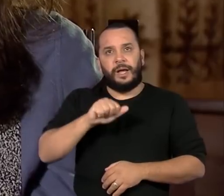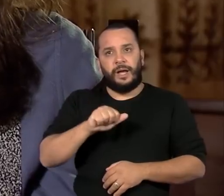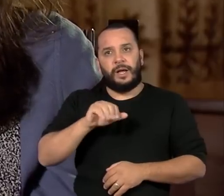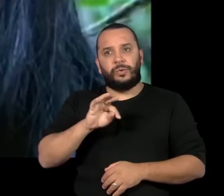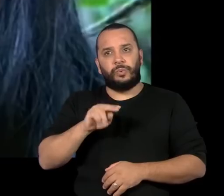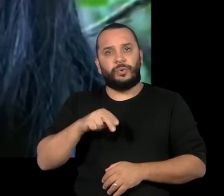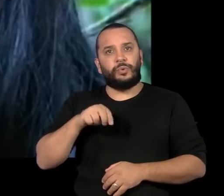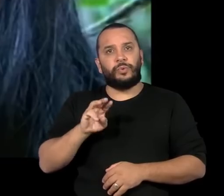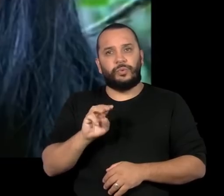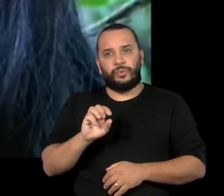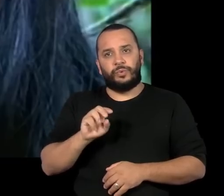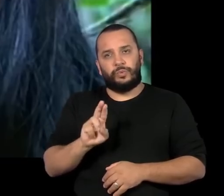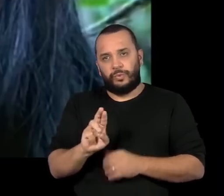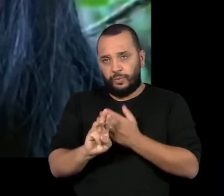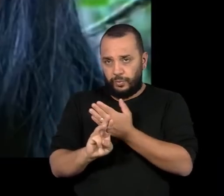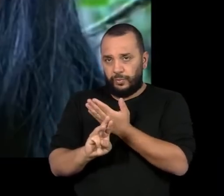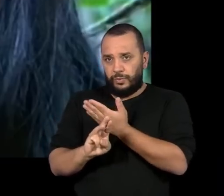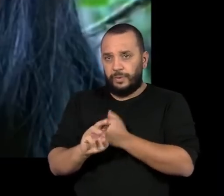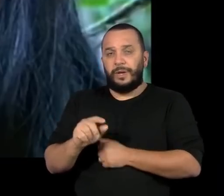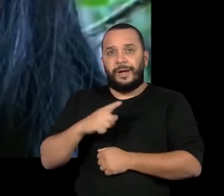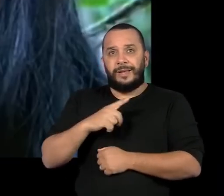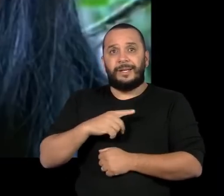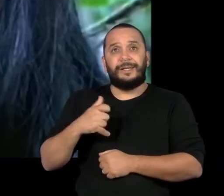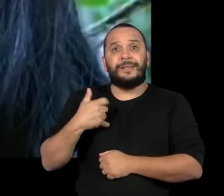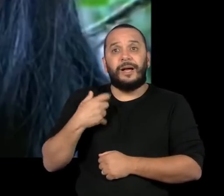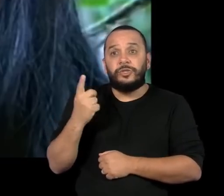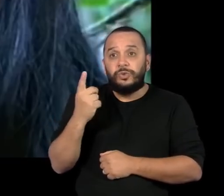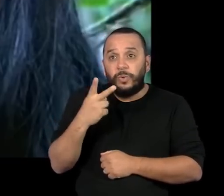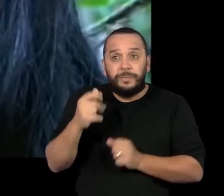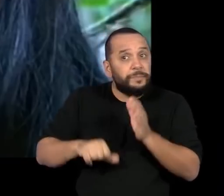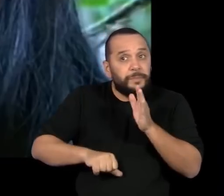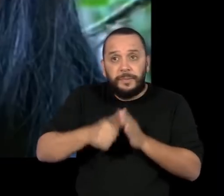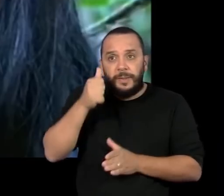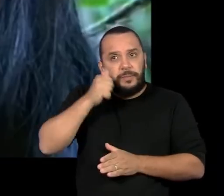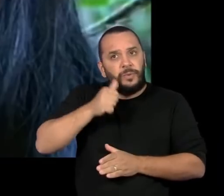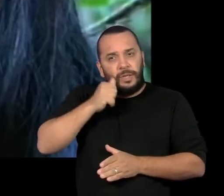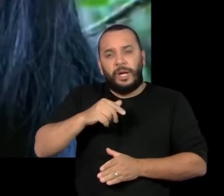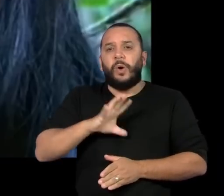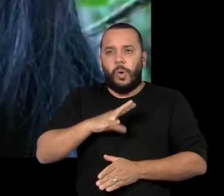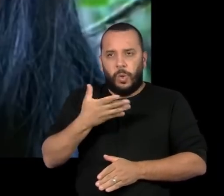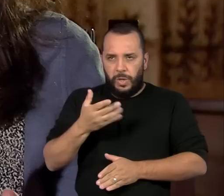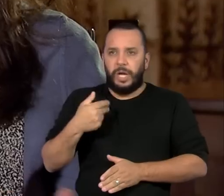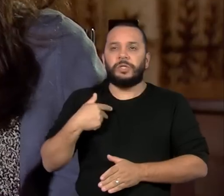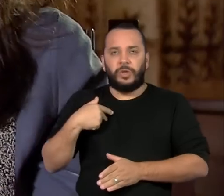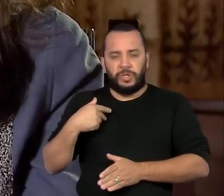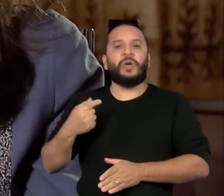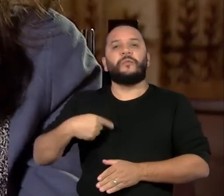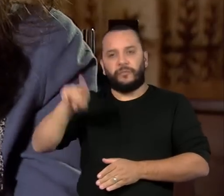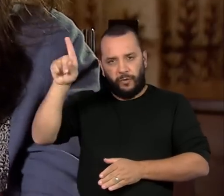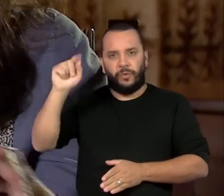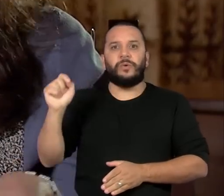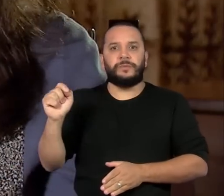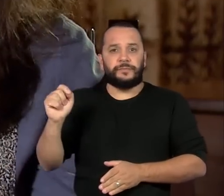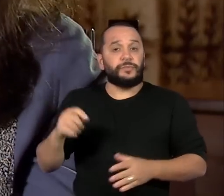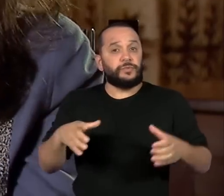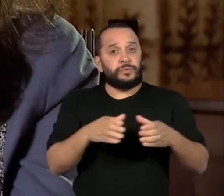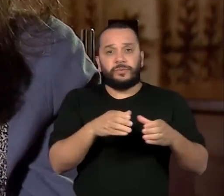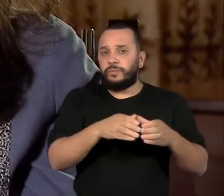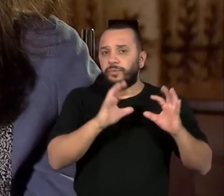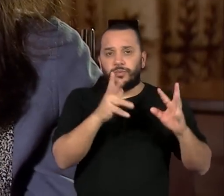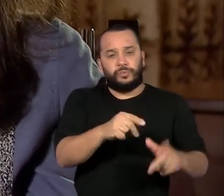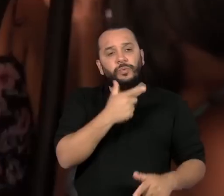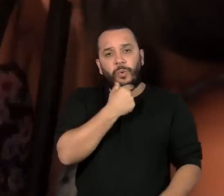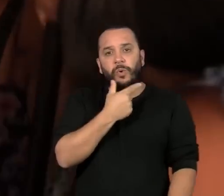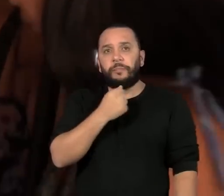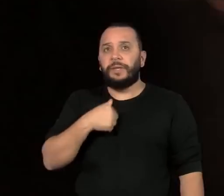Natuyu Ticão, e que tinha 12 aninhos. E ela, muito corajosa, voou, né, no meio de um grupo de